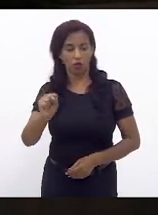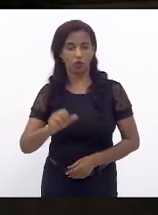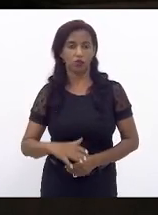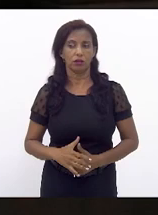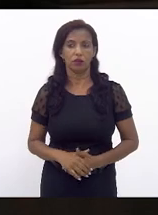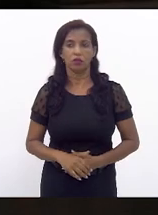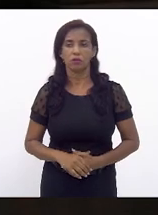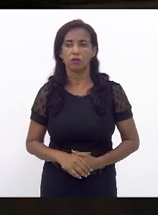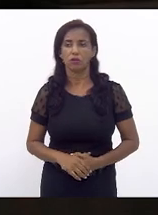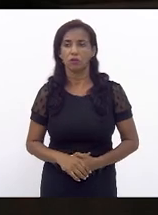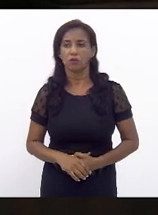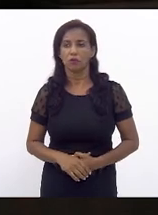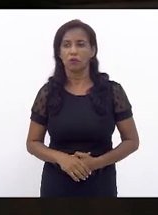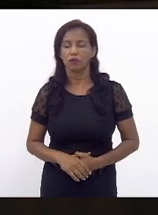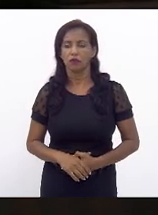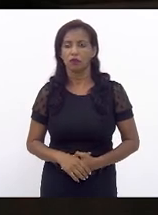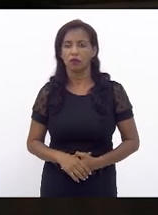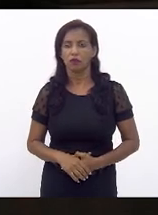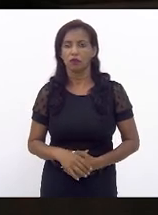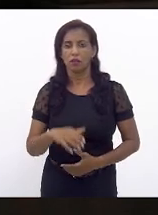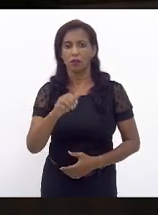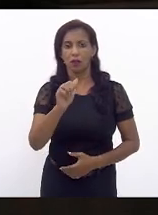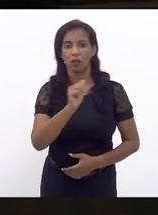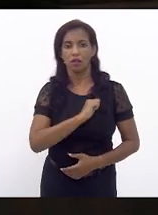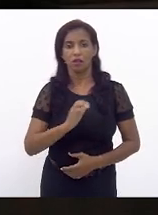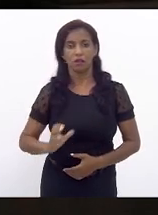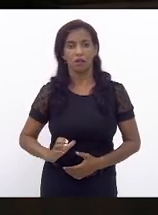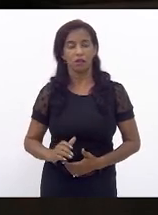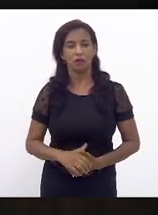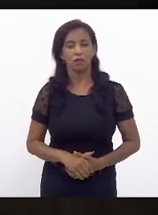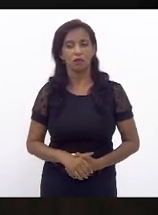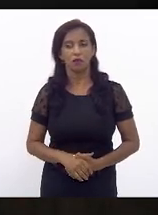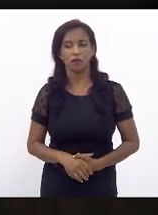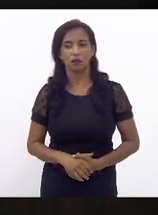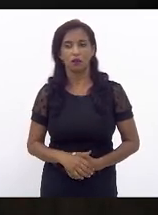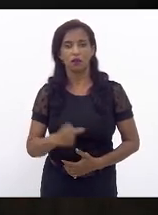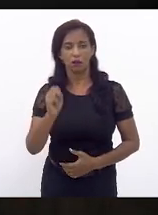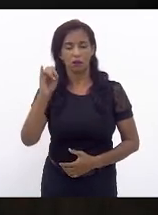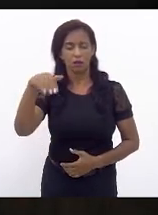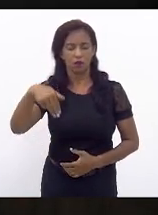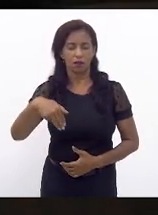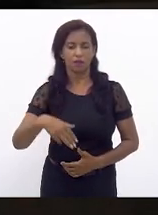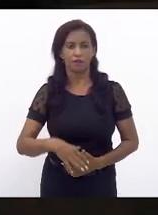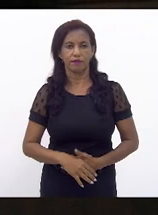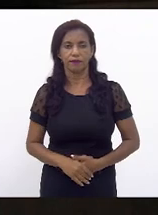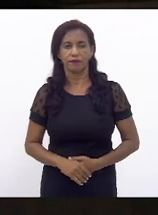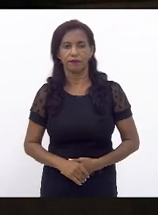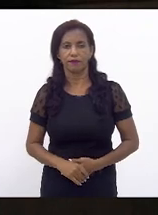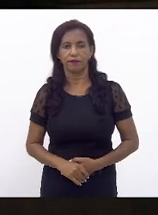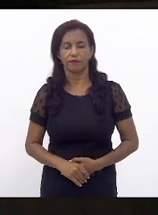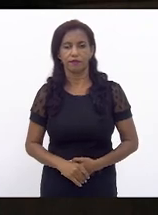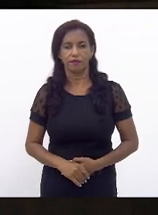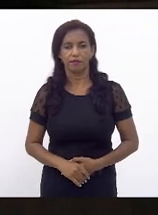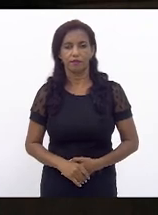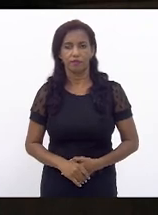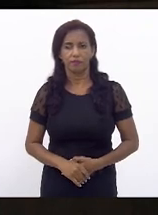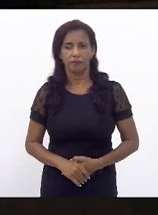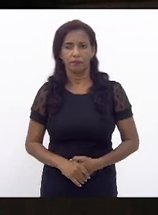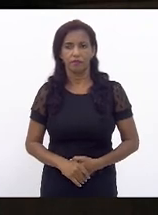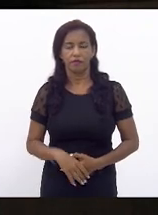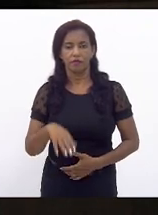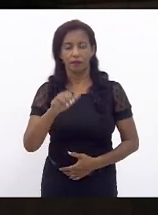Deputado Anderson Moraes. Deputado André Siciliano. Voto sim. Deputado André Siciliano, vota sim. Deputado